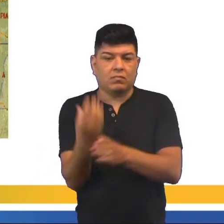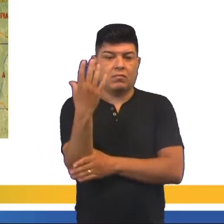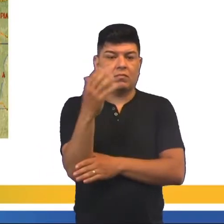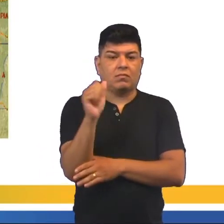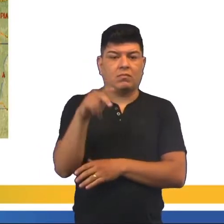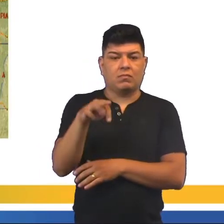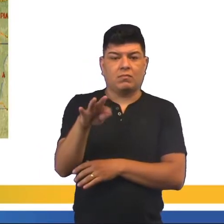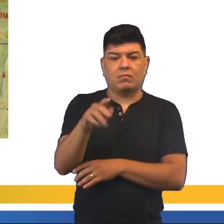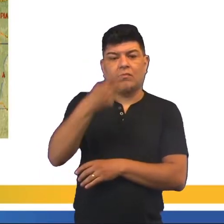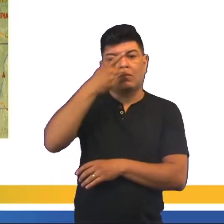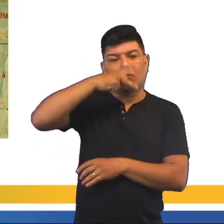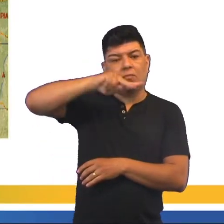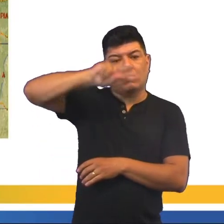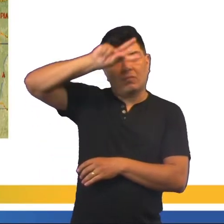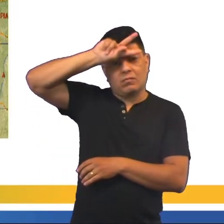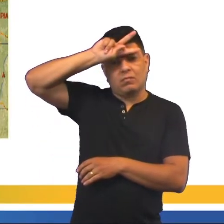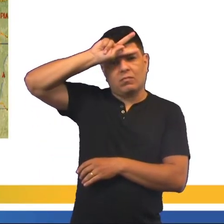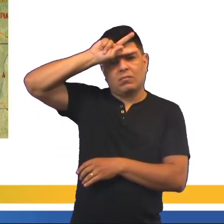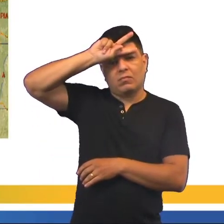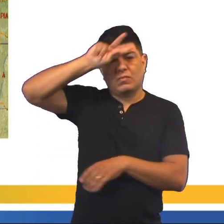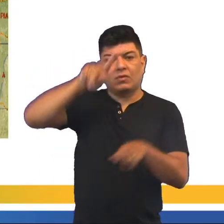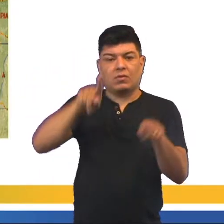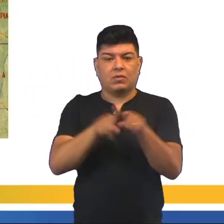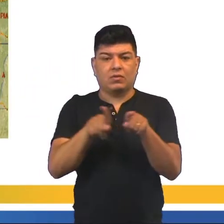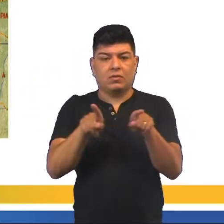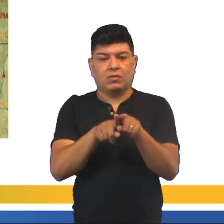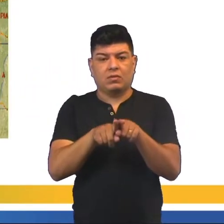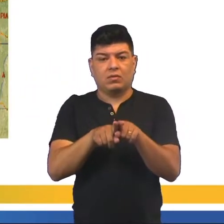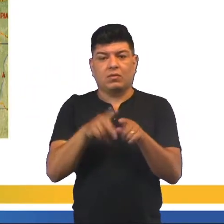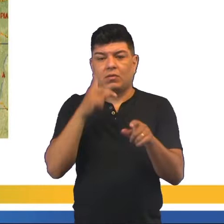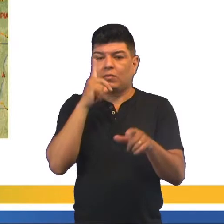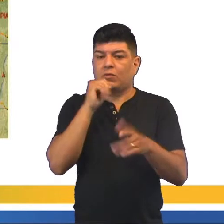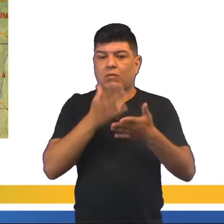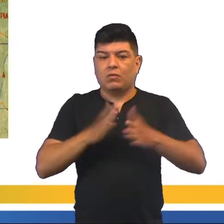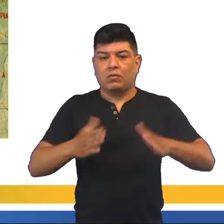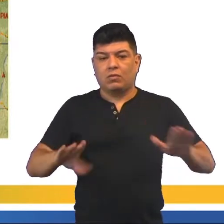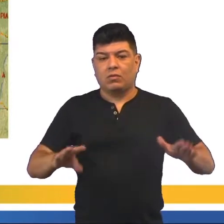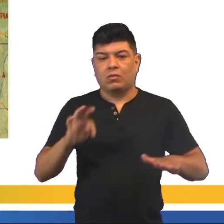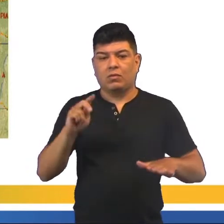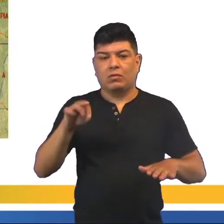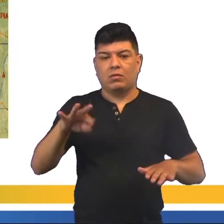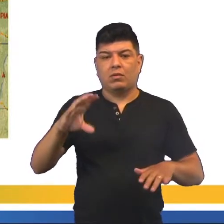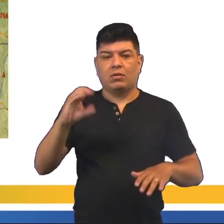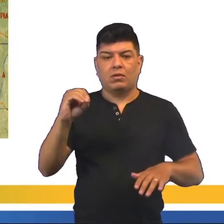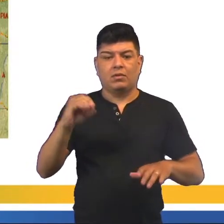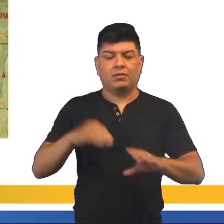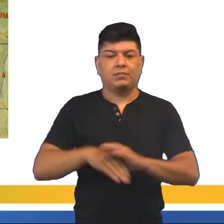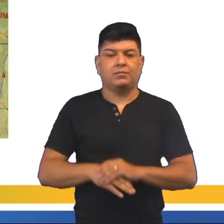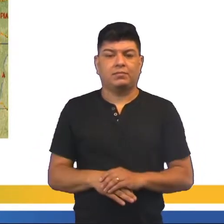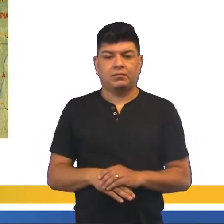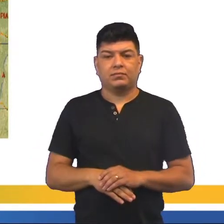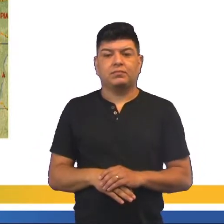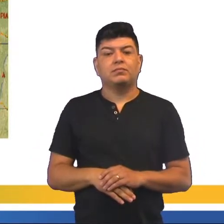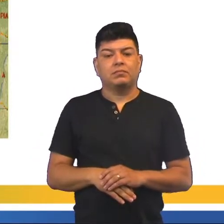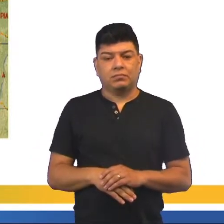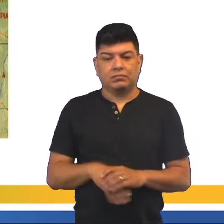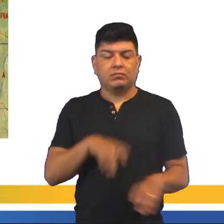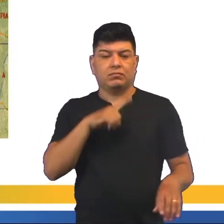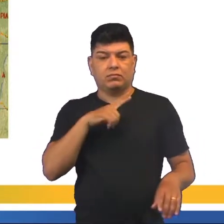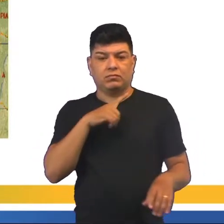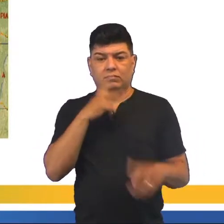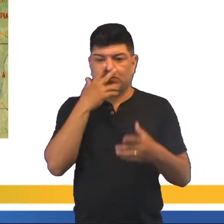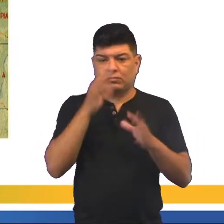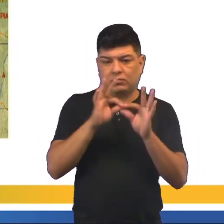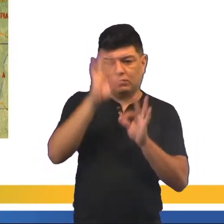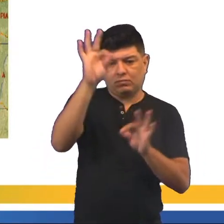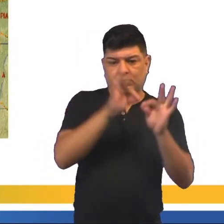nos Andes peruanos e sua foz no Oceano Atlântico. É uma bacia hidrográfica que se